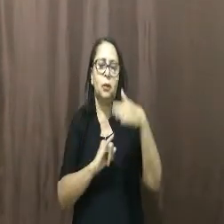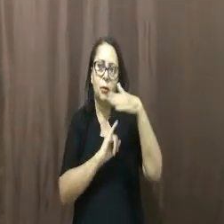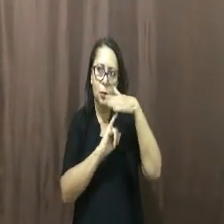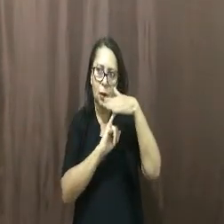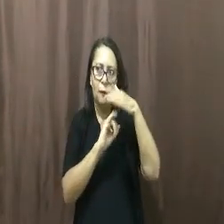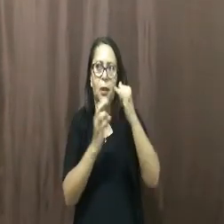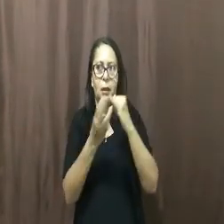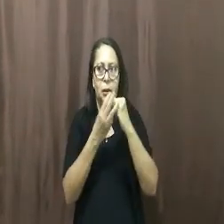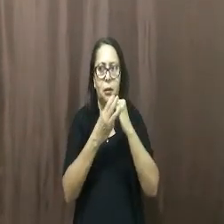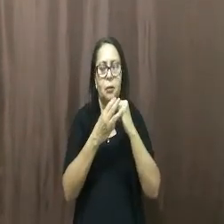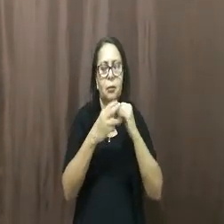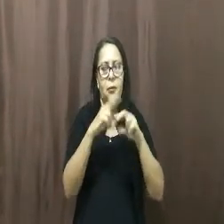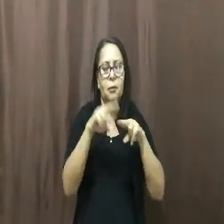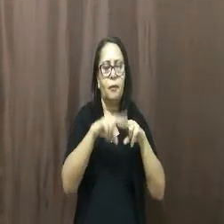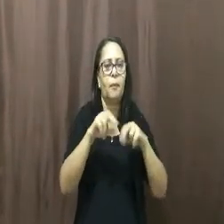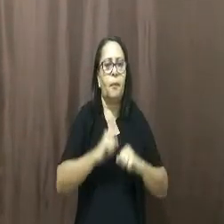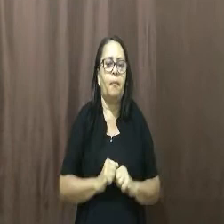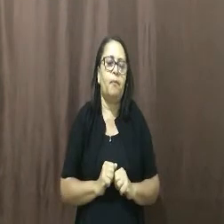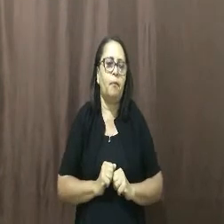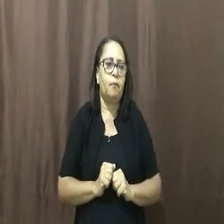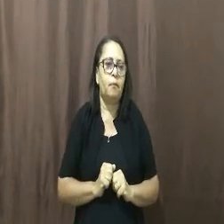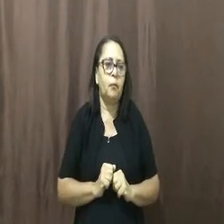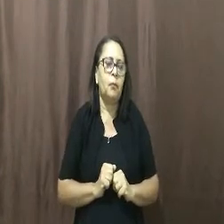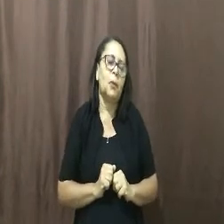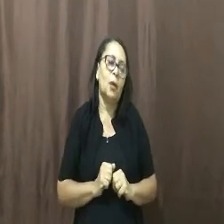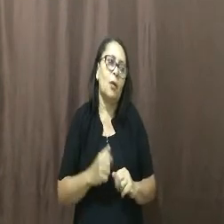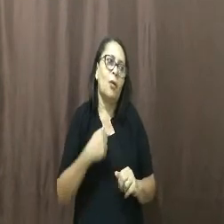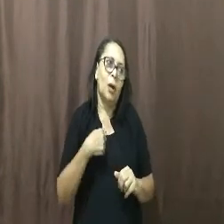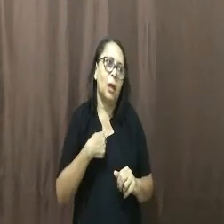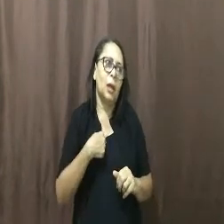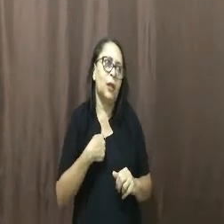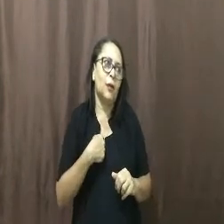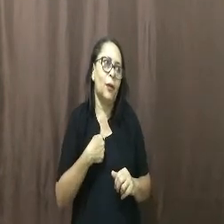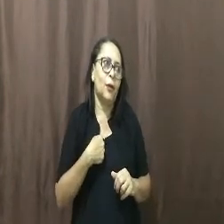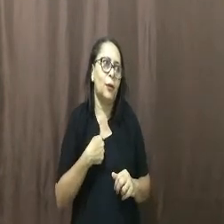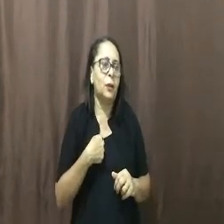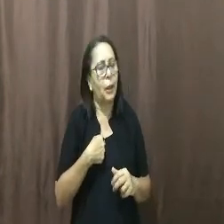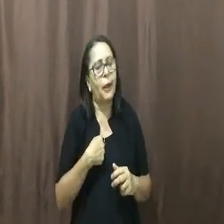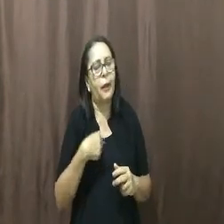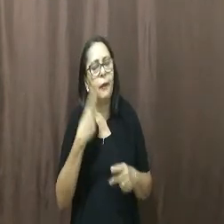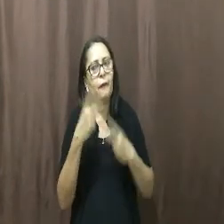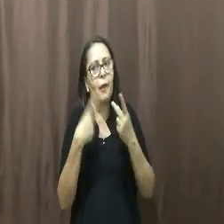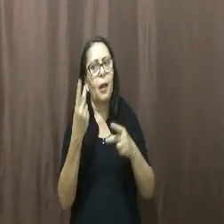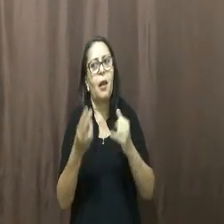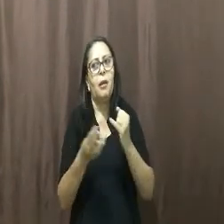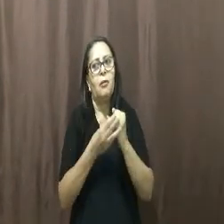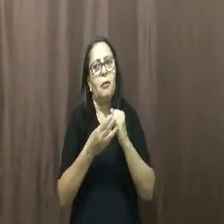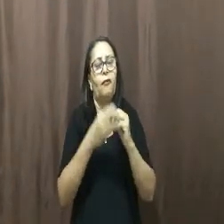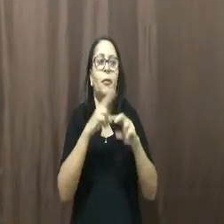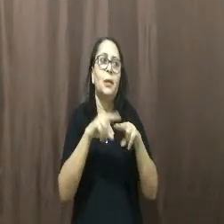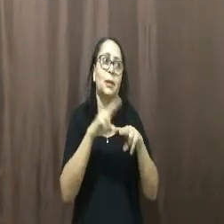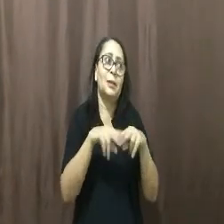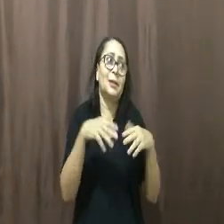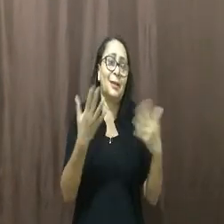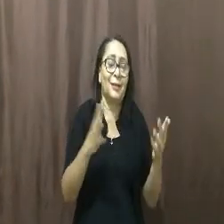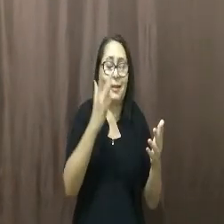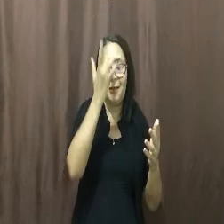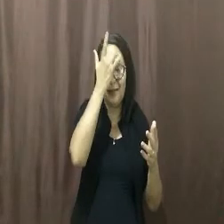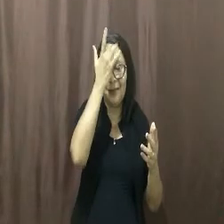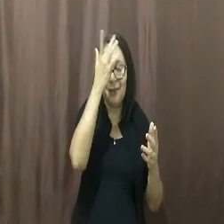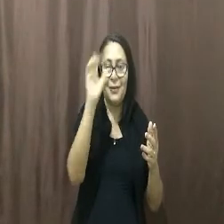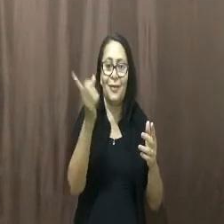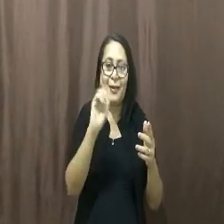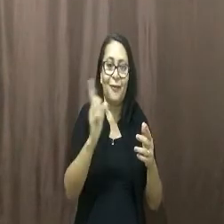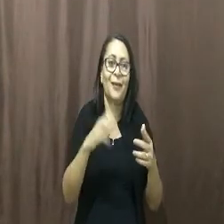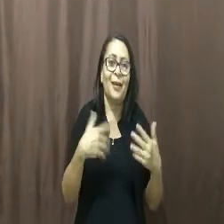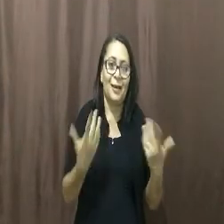sobre essa instituição. Olha, eu sou até suspeito em falar do IFMA Campo Santa Inês, que